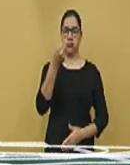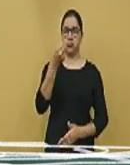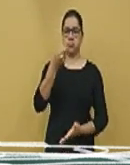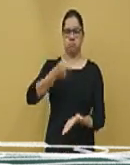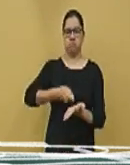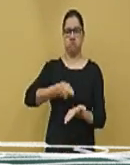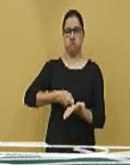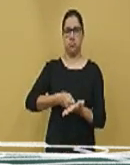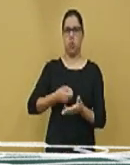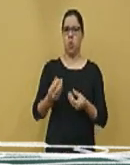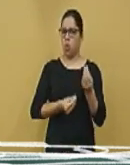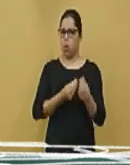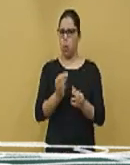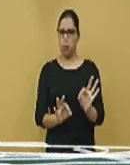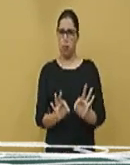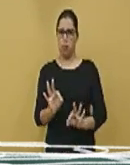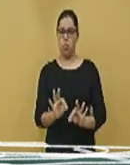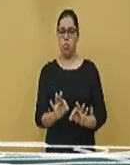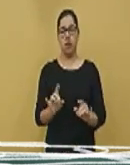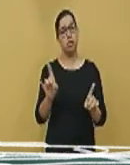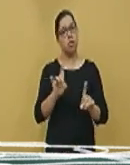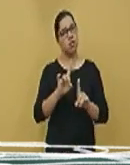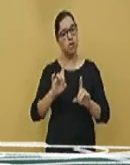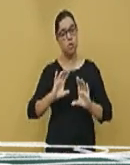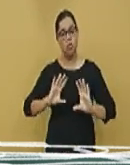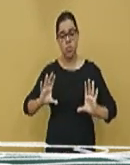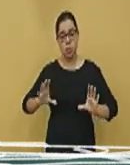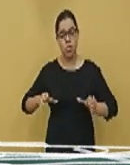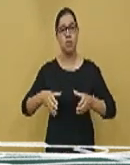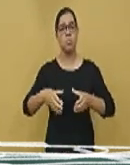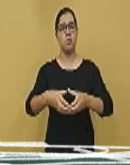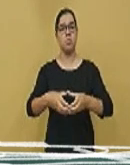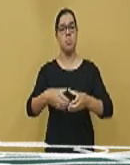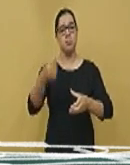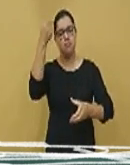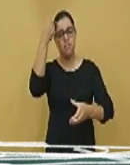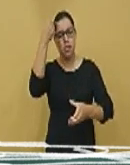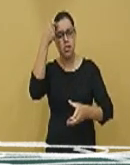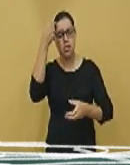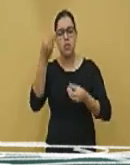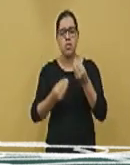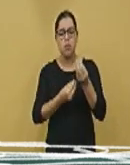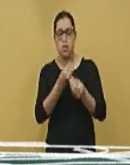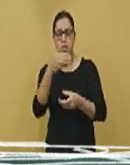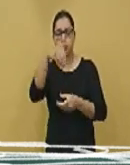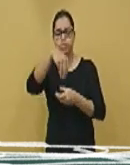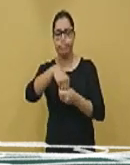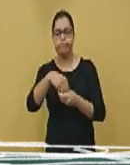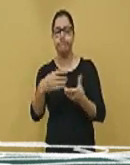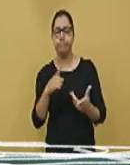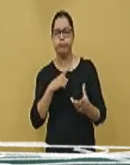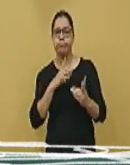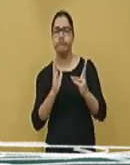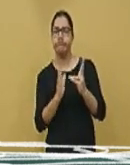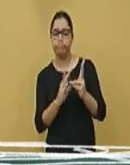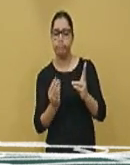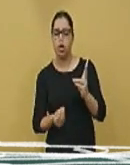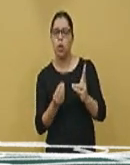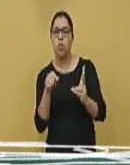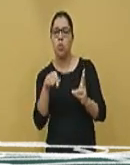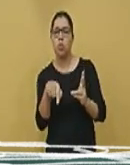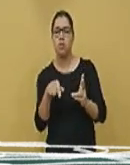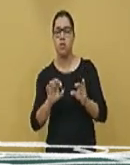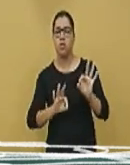serão feitas, mas a comunidade acadêmica precisa pensar no que fazer com a Licenciatura Intercultural Indígena, né? Que é um